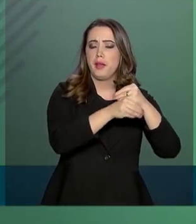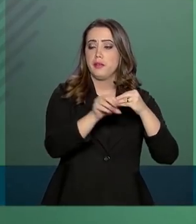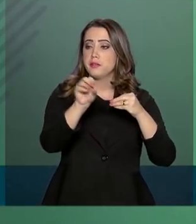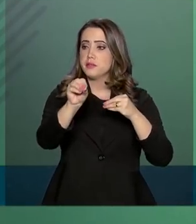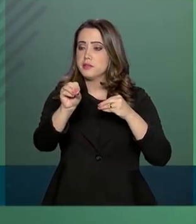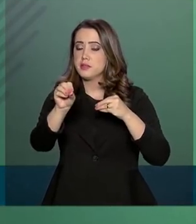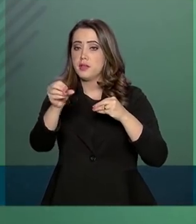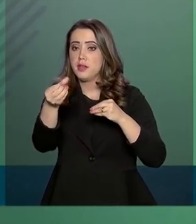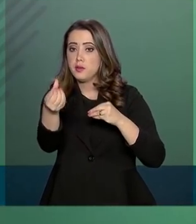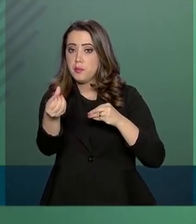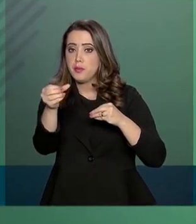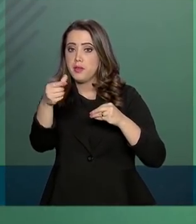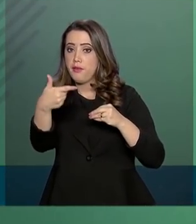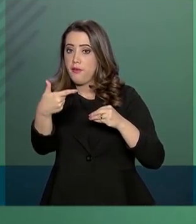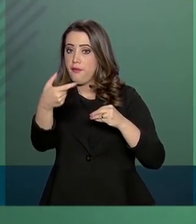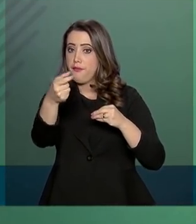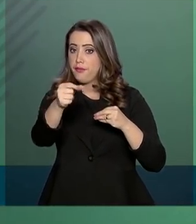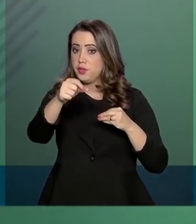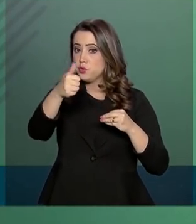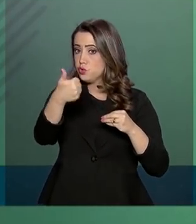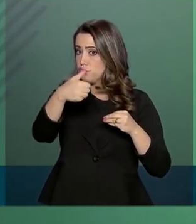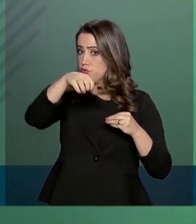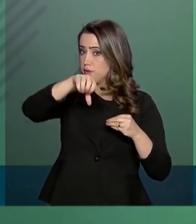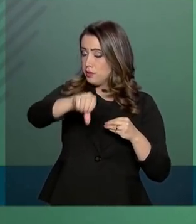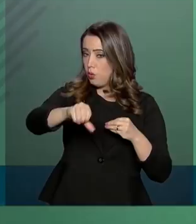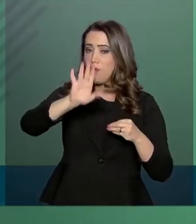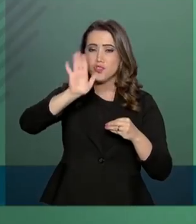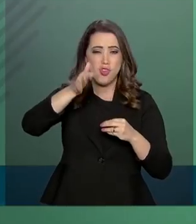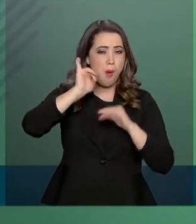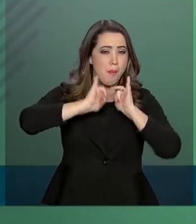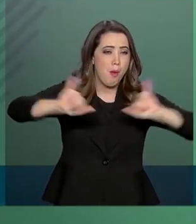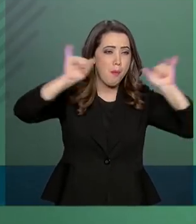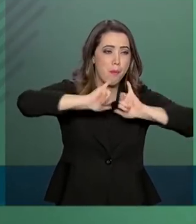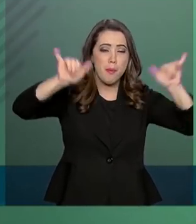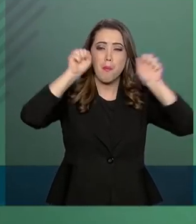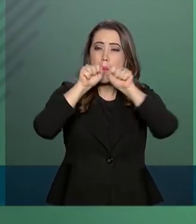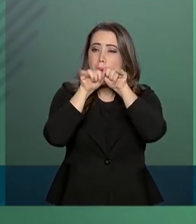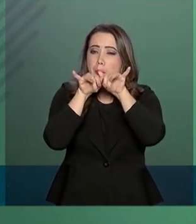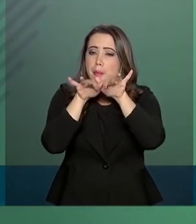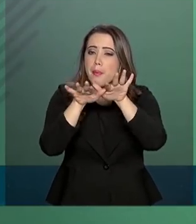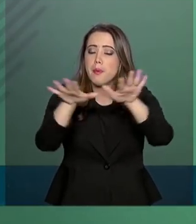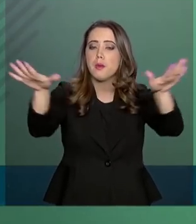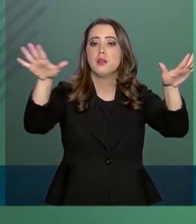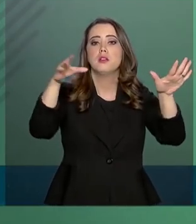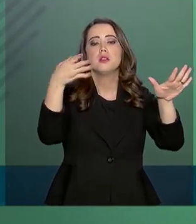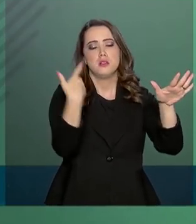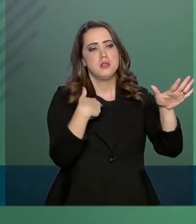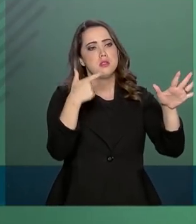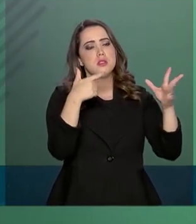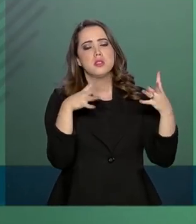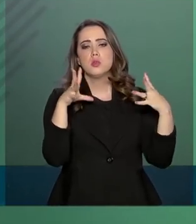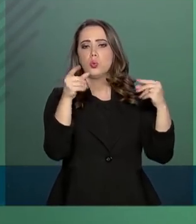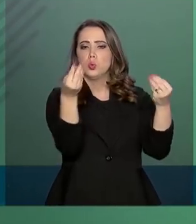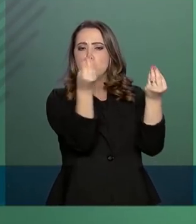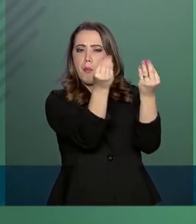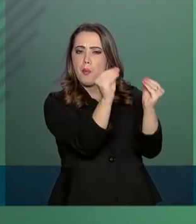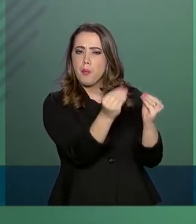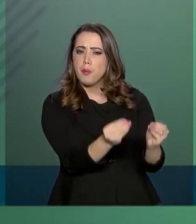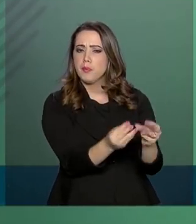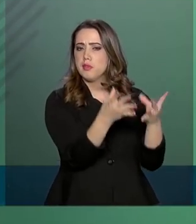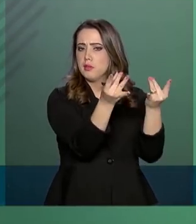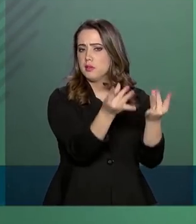foram amplamente divulgados e constam na exposição de motivos cabe